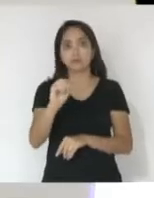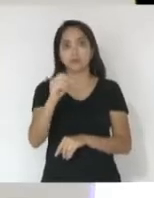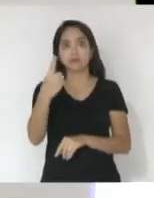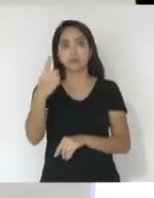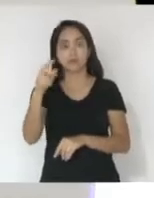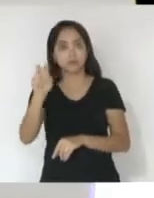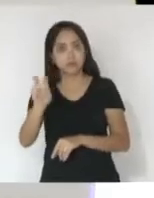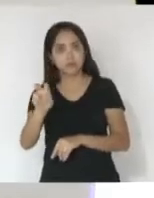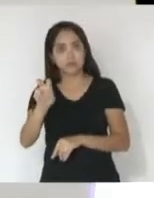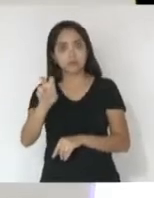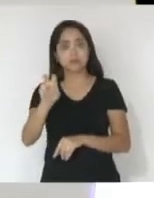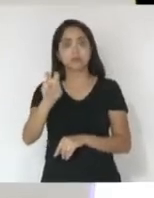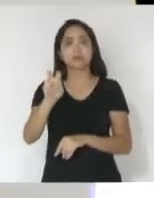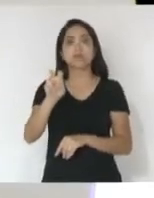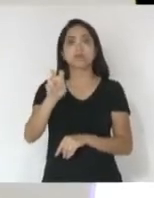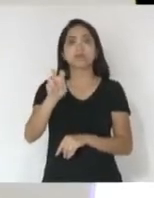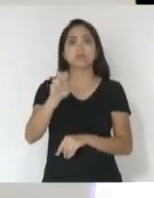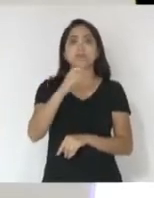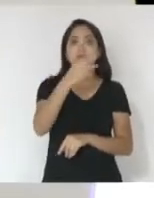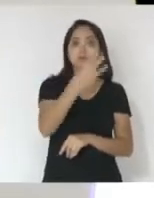130/2015,